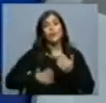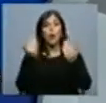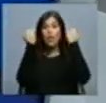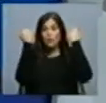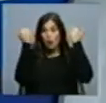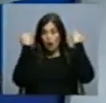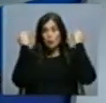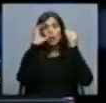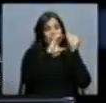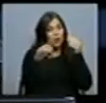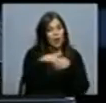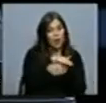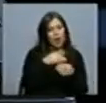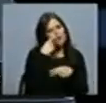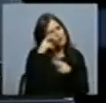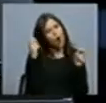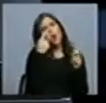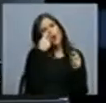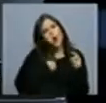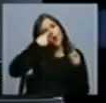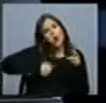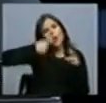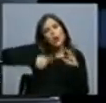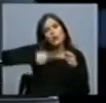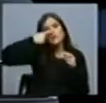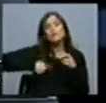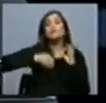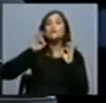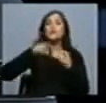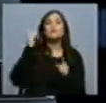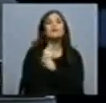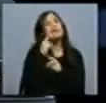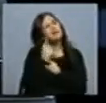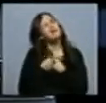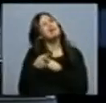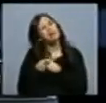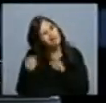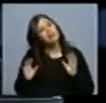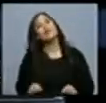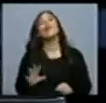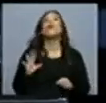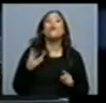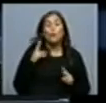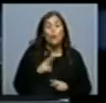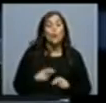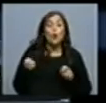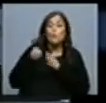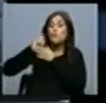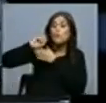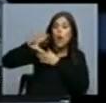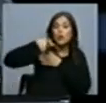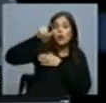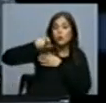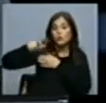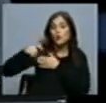descobrir irregularidades, para descobrir coisas que são eventualmente interessantes do ponto de vista astronómico. Quando detectam, enviam para os astrónomos profissionais para